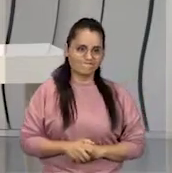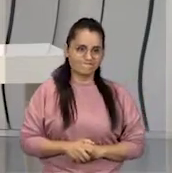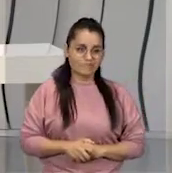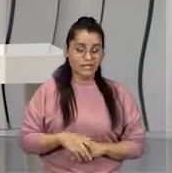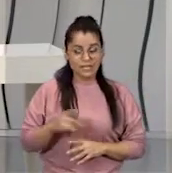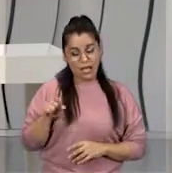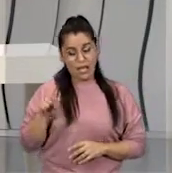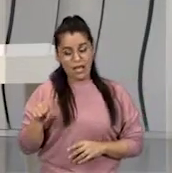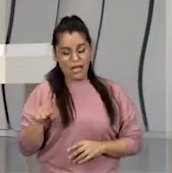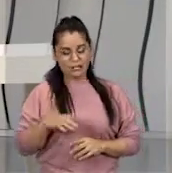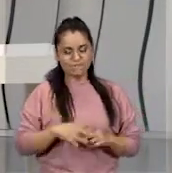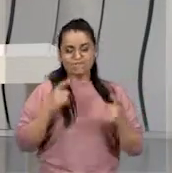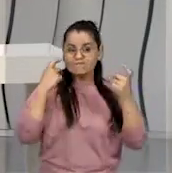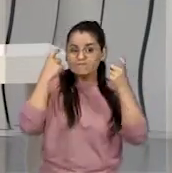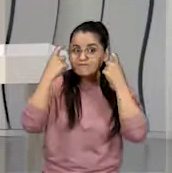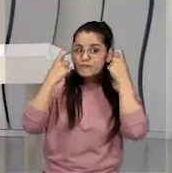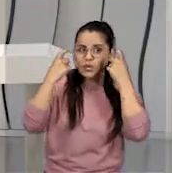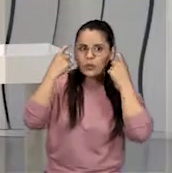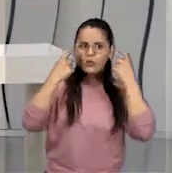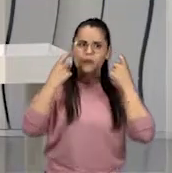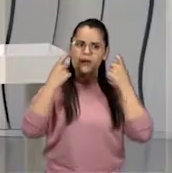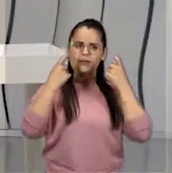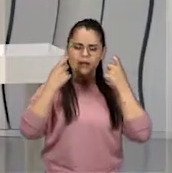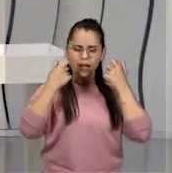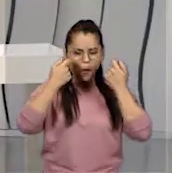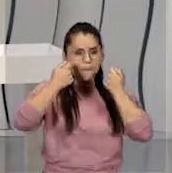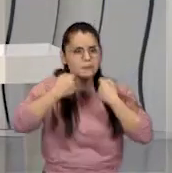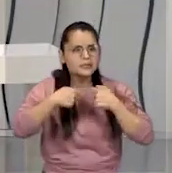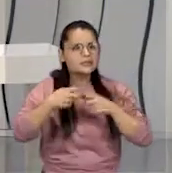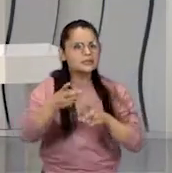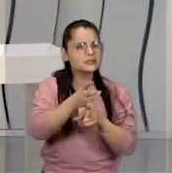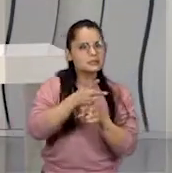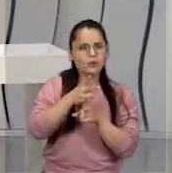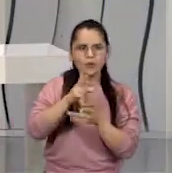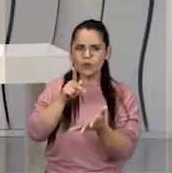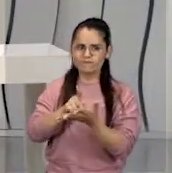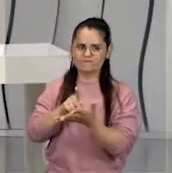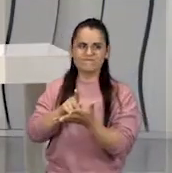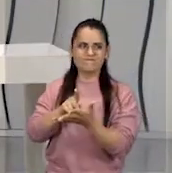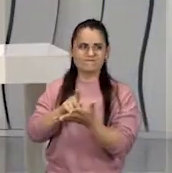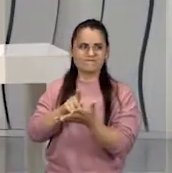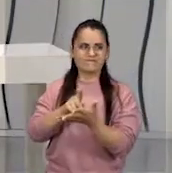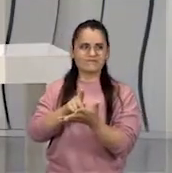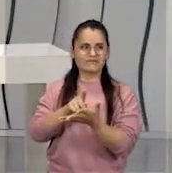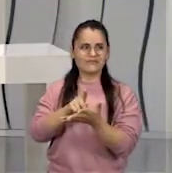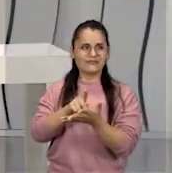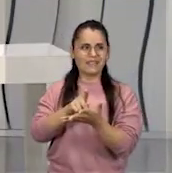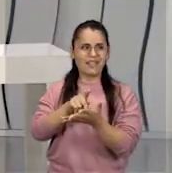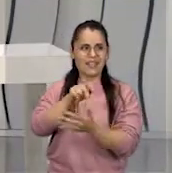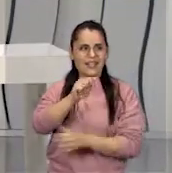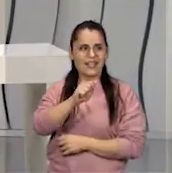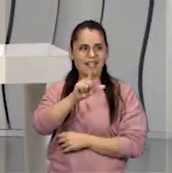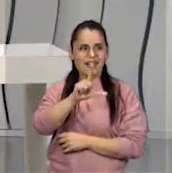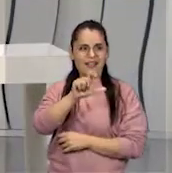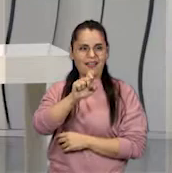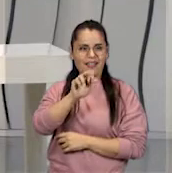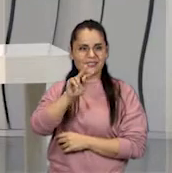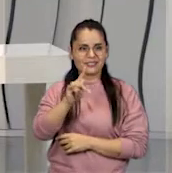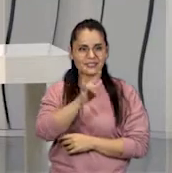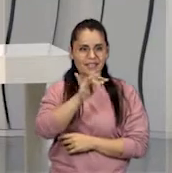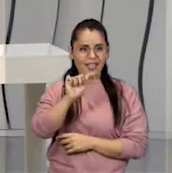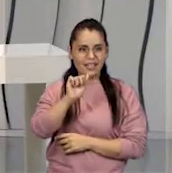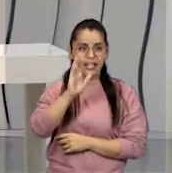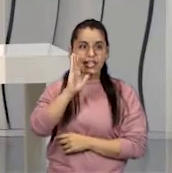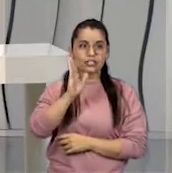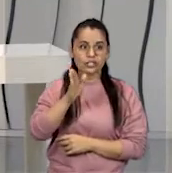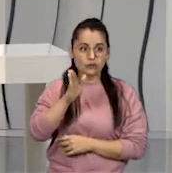Então, Sócrates se preocupava com a busca da verdade, a aletheia, e foi utilizado até num processo judicial da